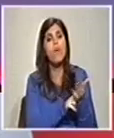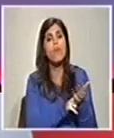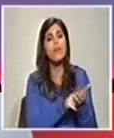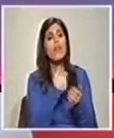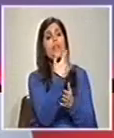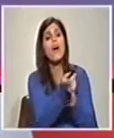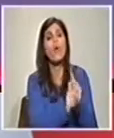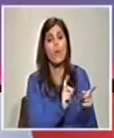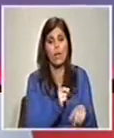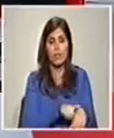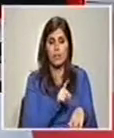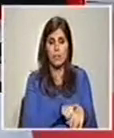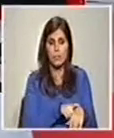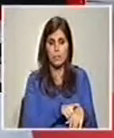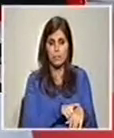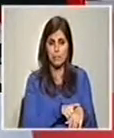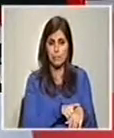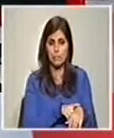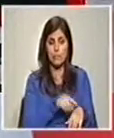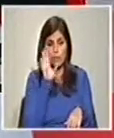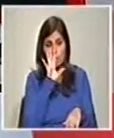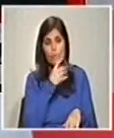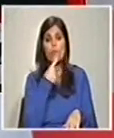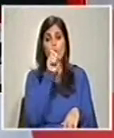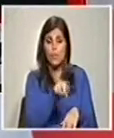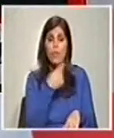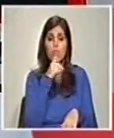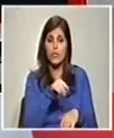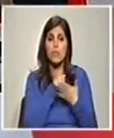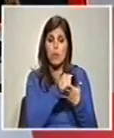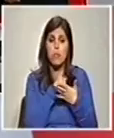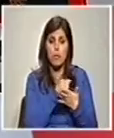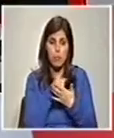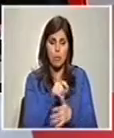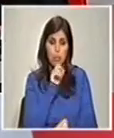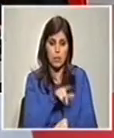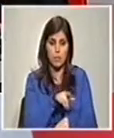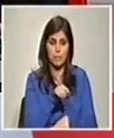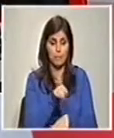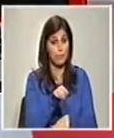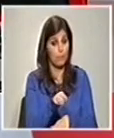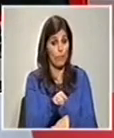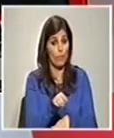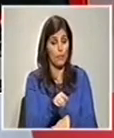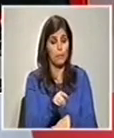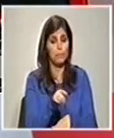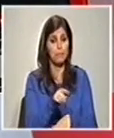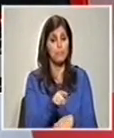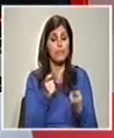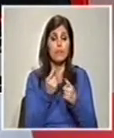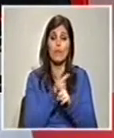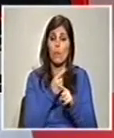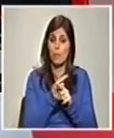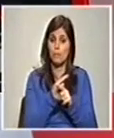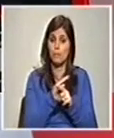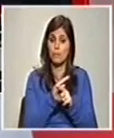quanto tempo é que ele chegou, tem que conhecer até para os perceber resultados, se posso replicar. Tem que haver avaliação. É? E a replicabilidade disto tudo é provavelmente uma das minhas chaves. Essa é